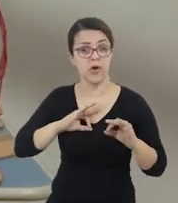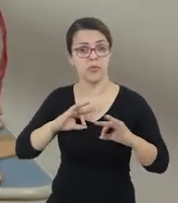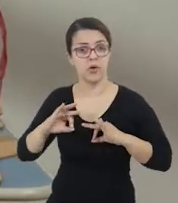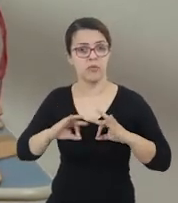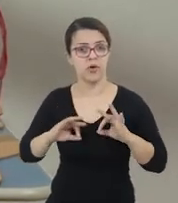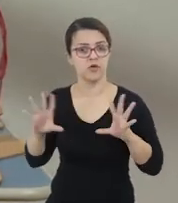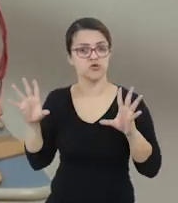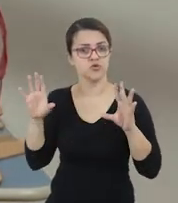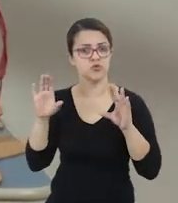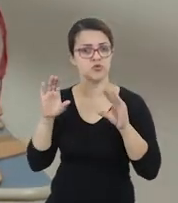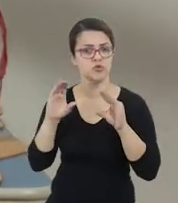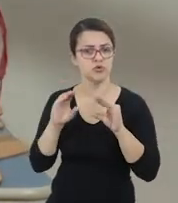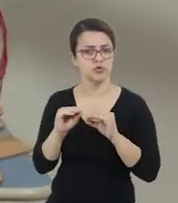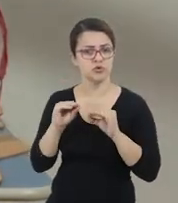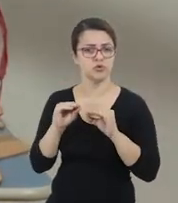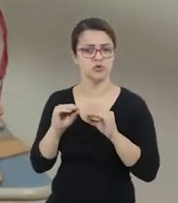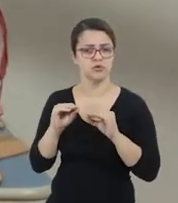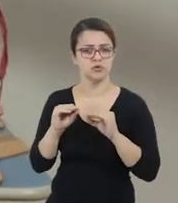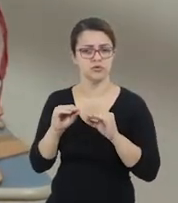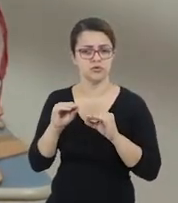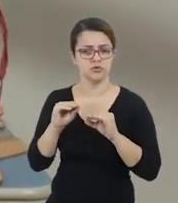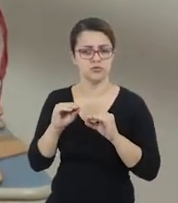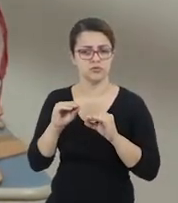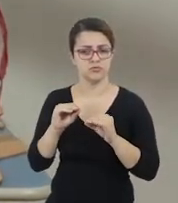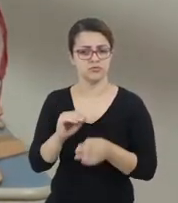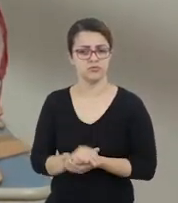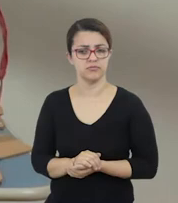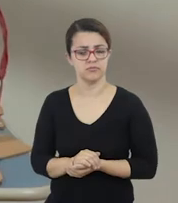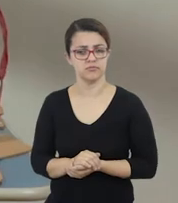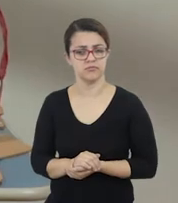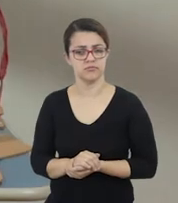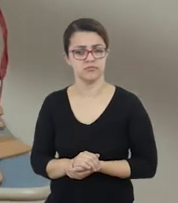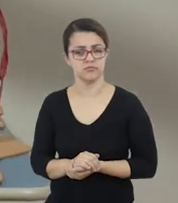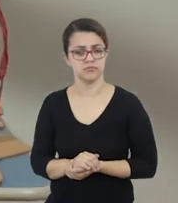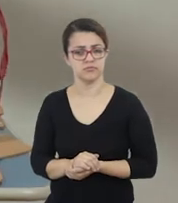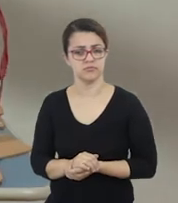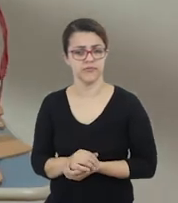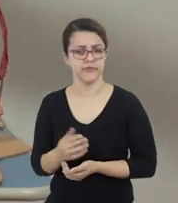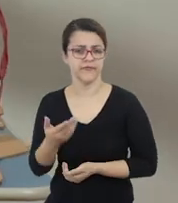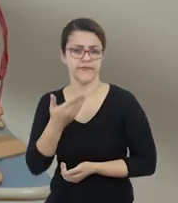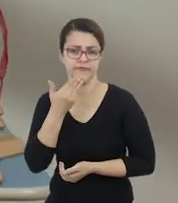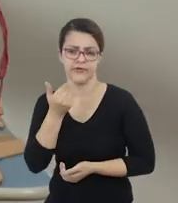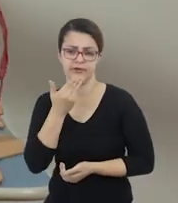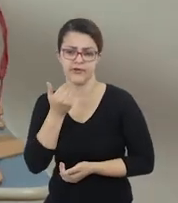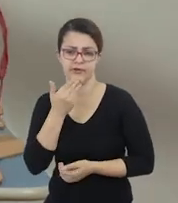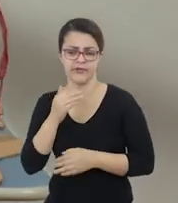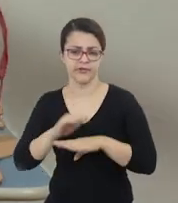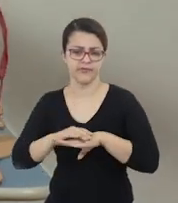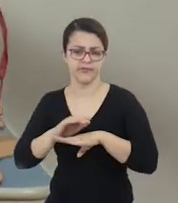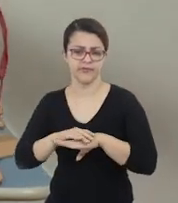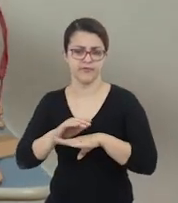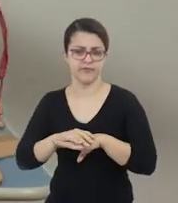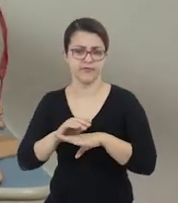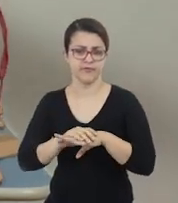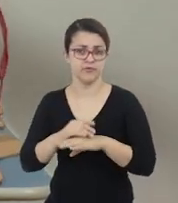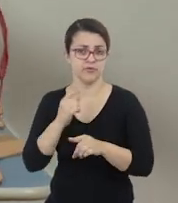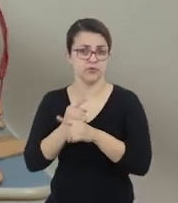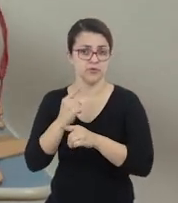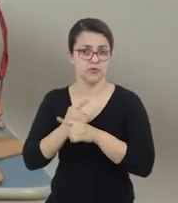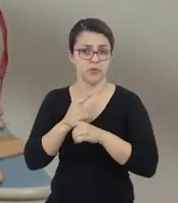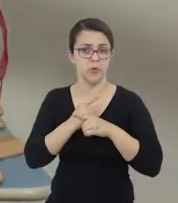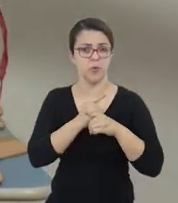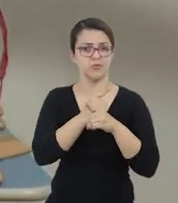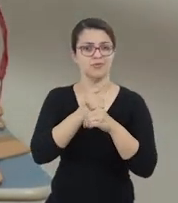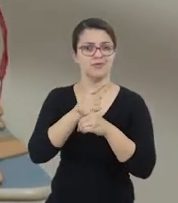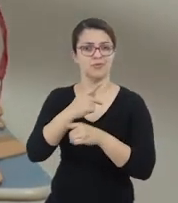manchas escuras, tá? Então ela é denominada onça pintada. Ela é muito fácil de fazer. Ela é vista no